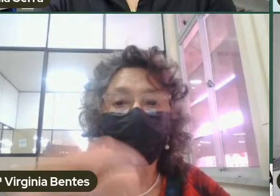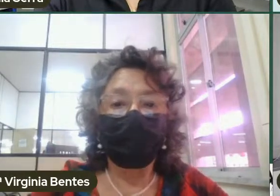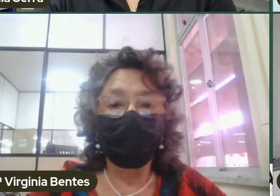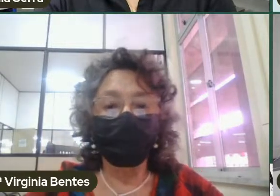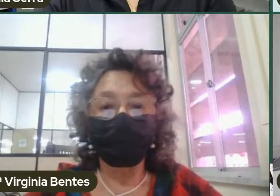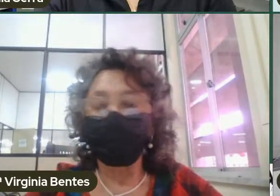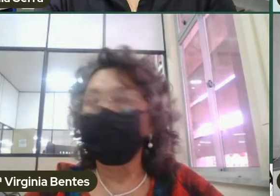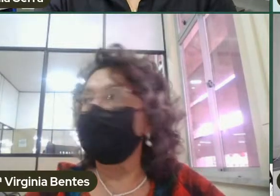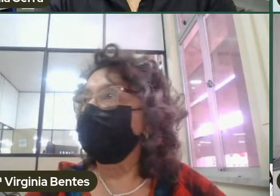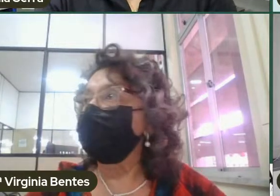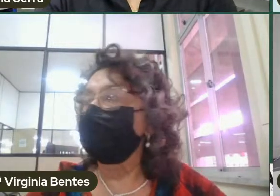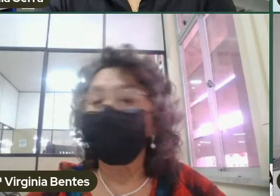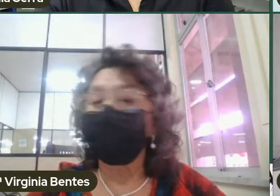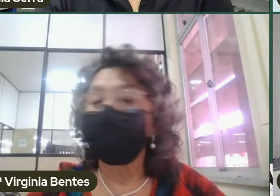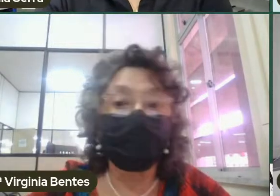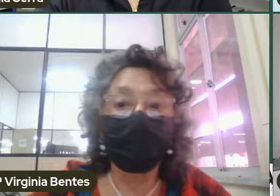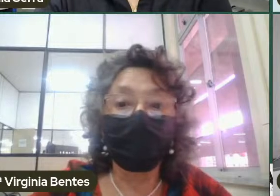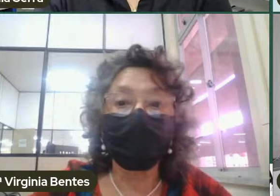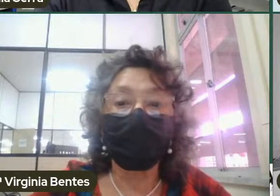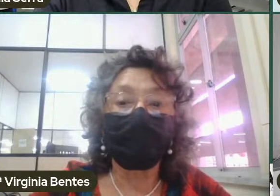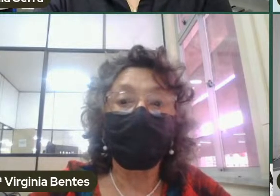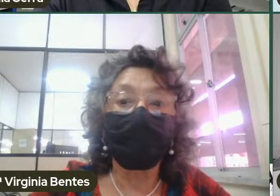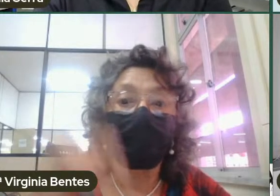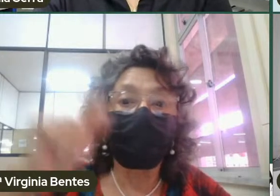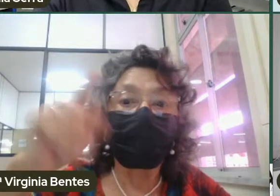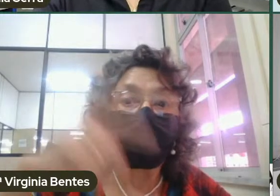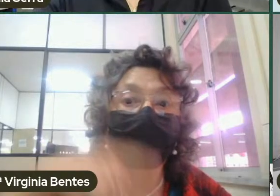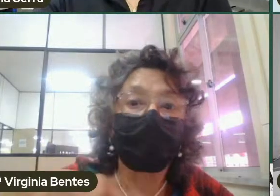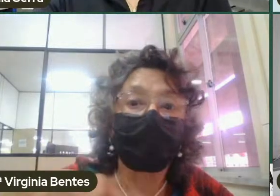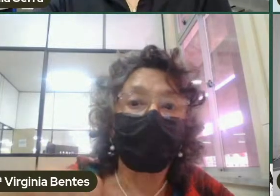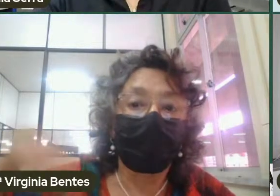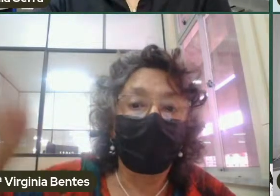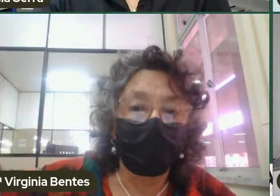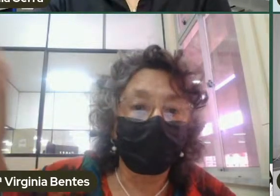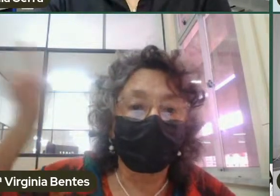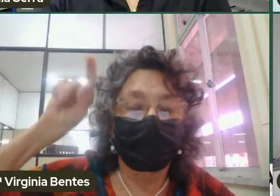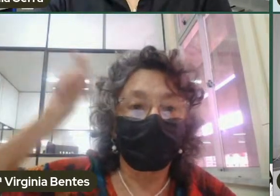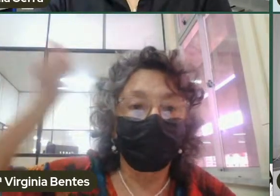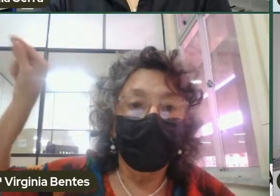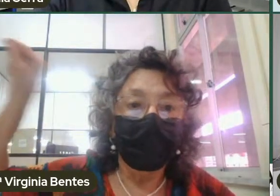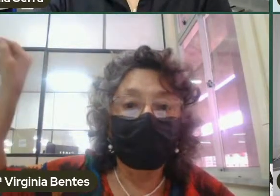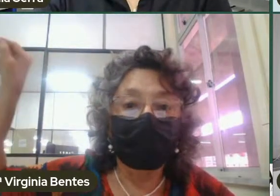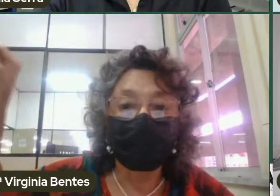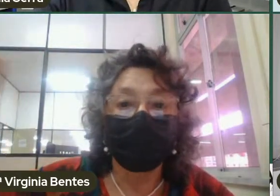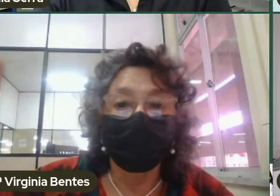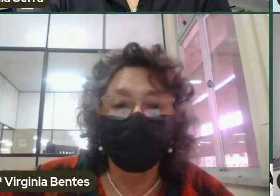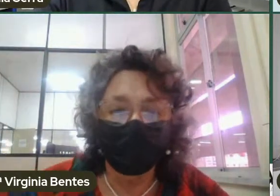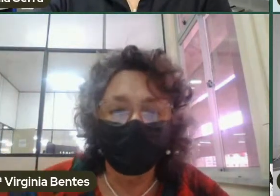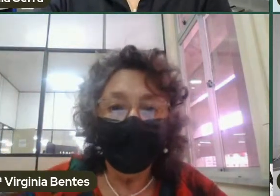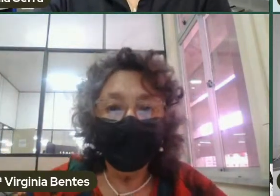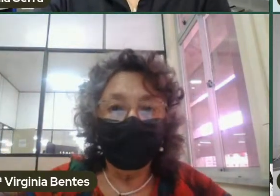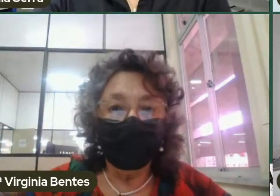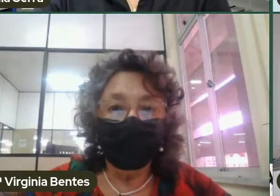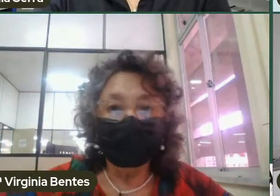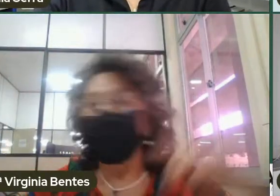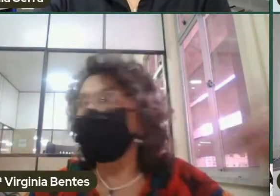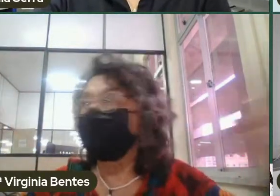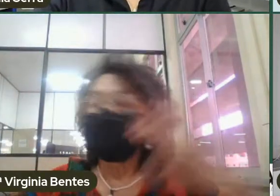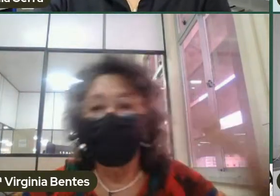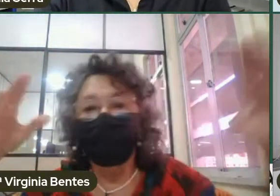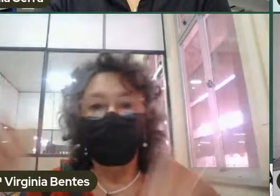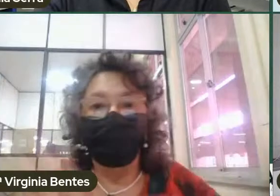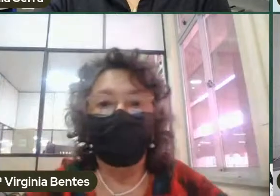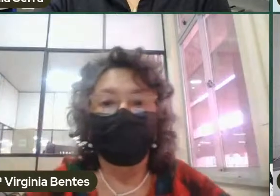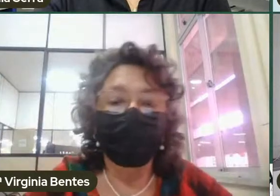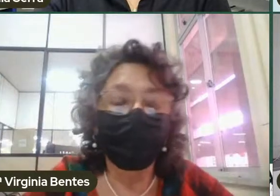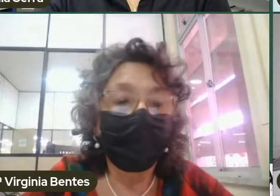para os meninos, que eu já avancei aqui. Vocês nem imaginam, eu tenho que apresentar um trabalho agora no evento, viu? Na Argentina. E eu estou assim,